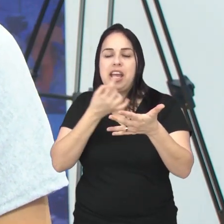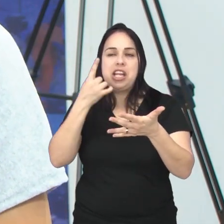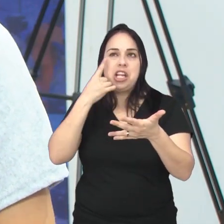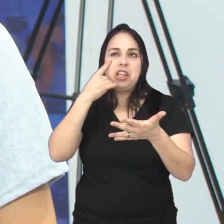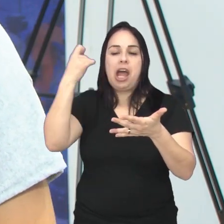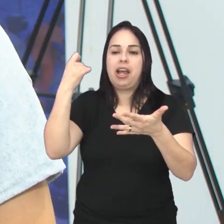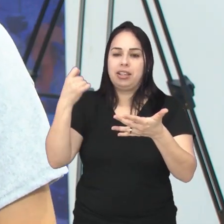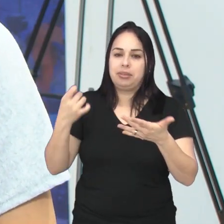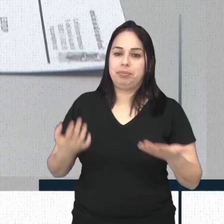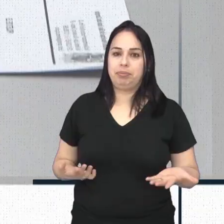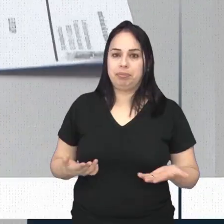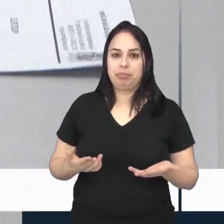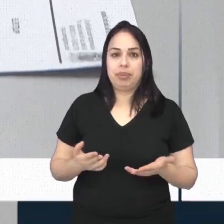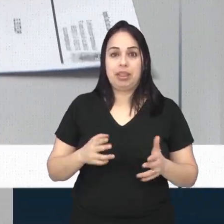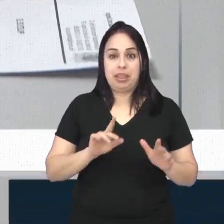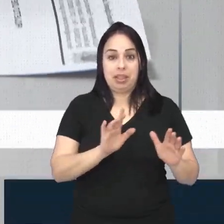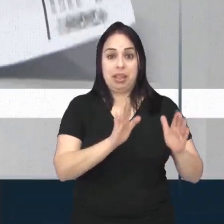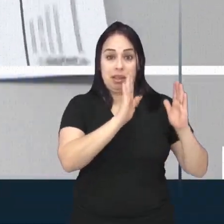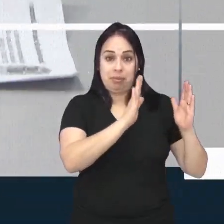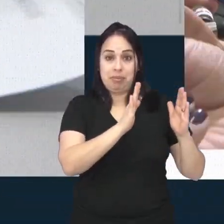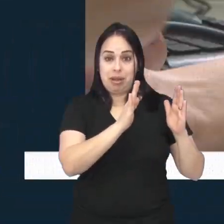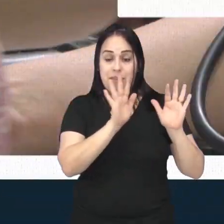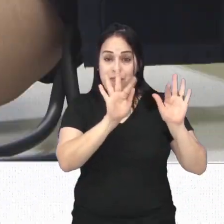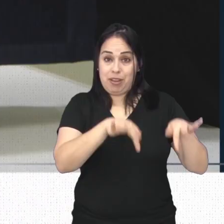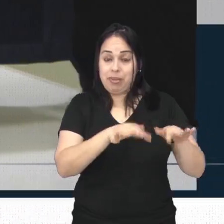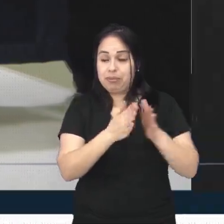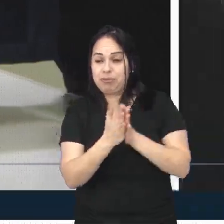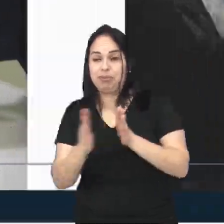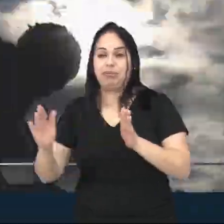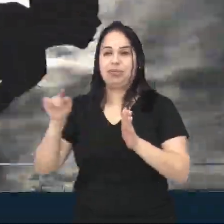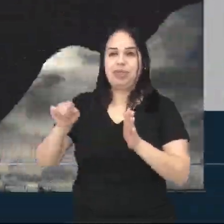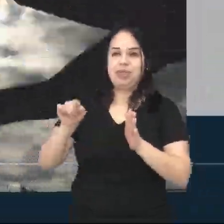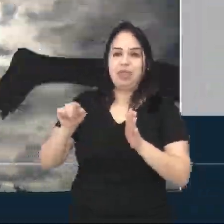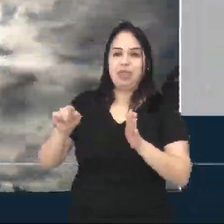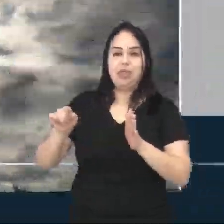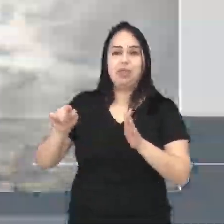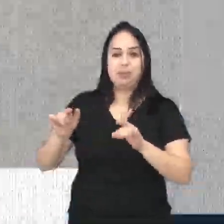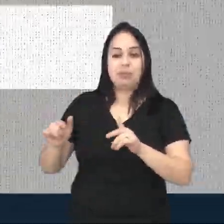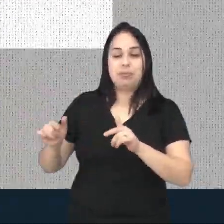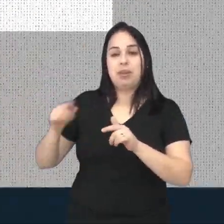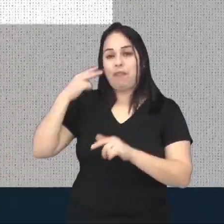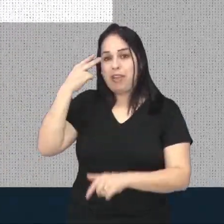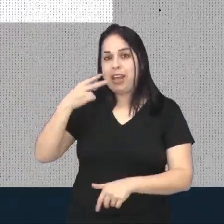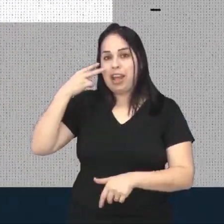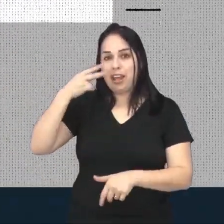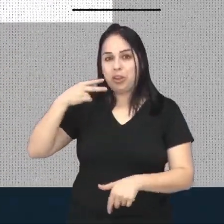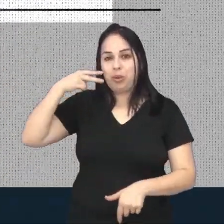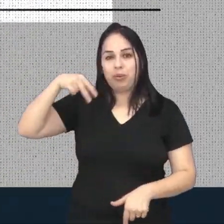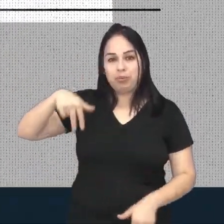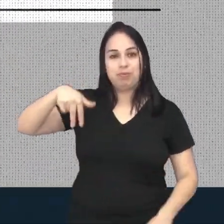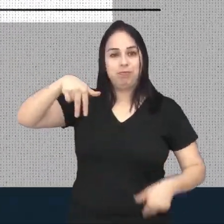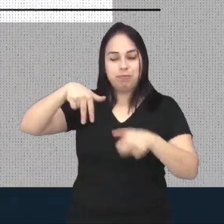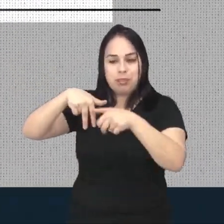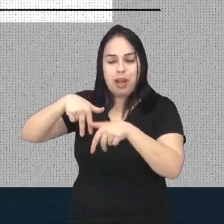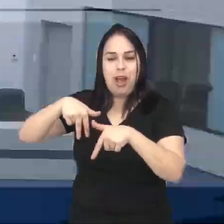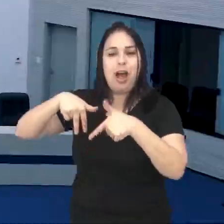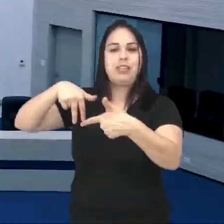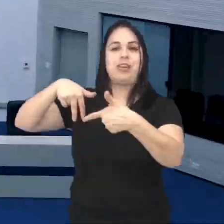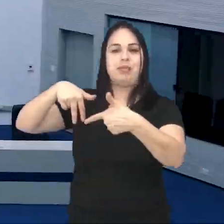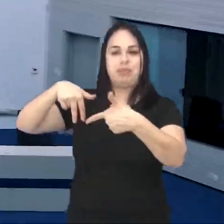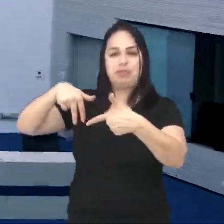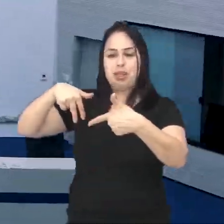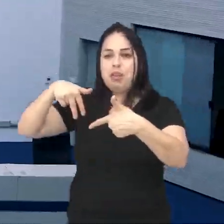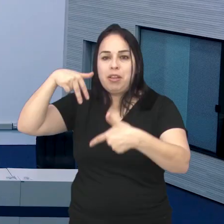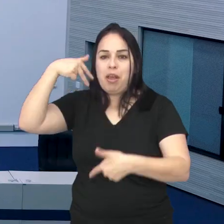questões, ideias. E para dar sequência ao tema da política e cidadania, o Ação Parlamentar é o programa que vai te trazer para